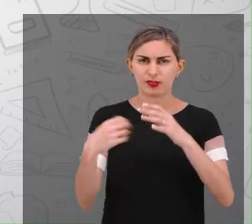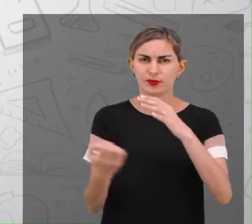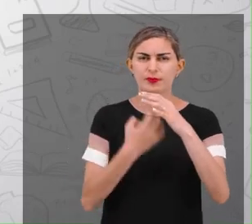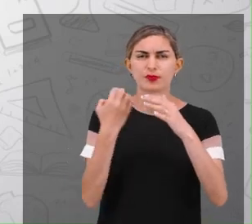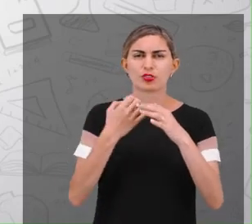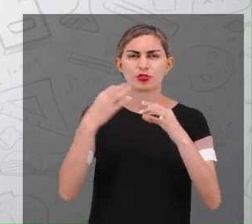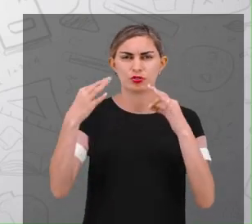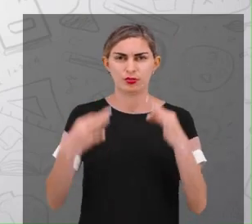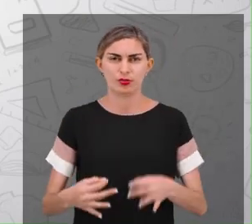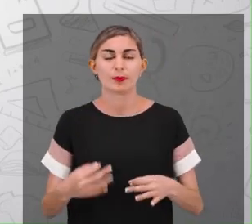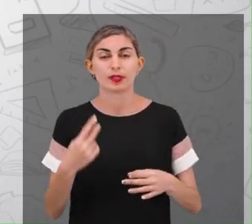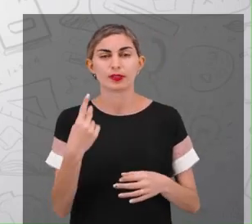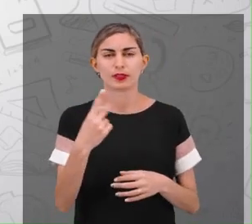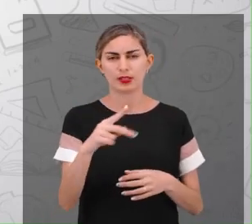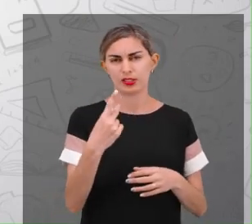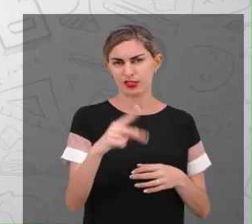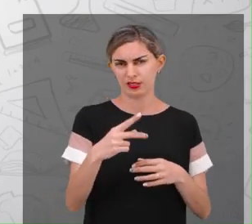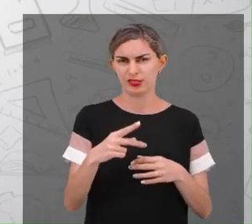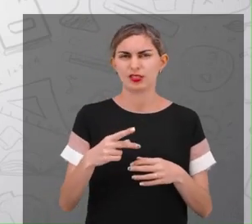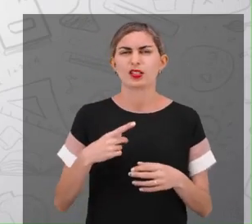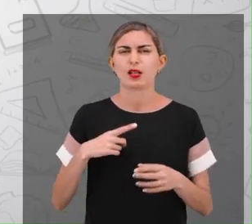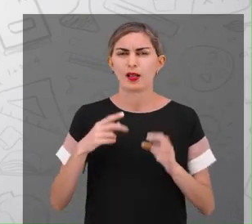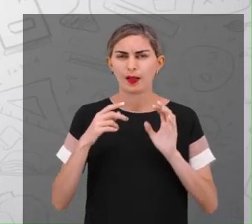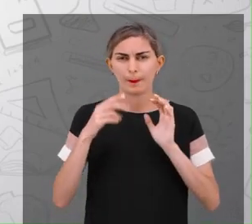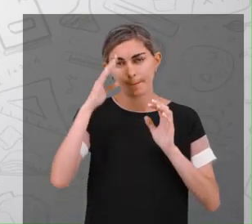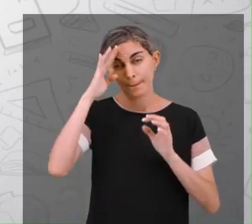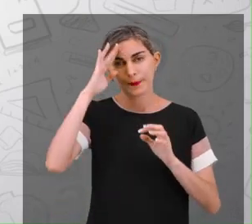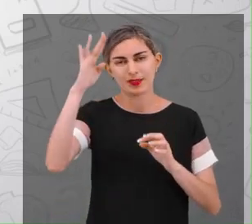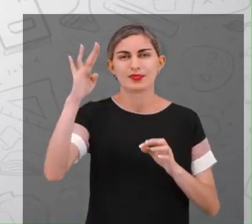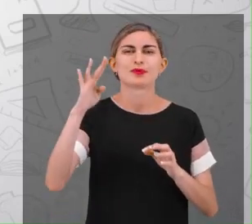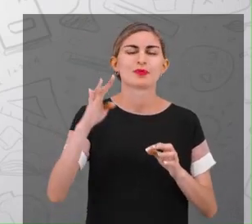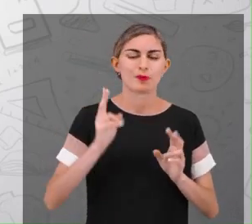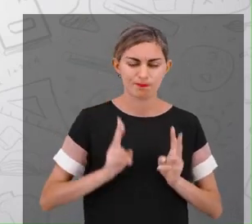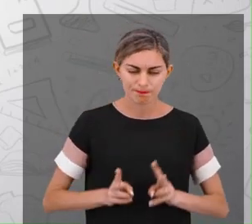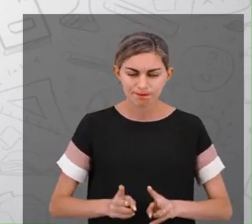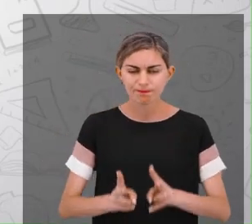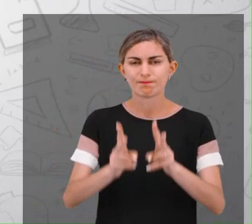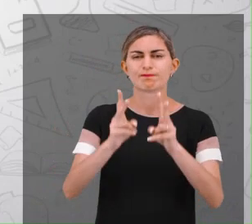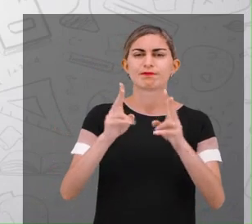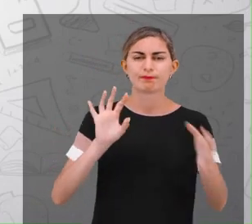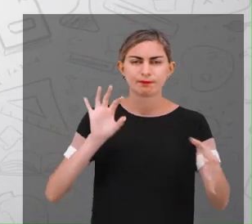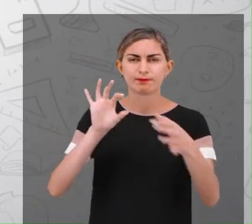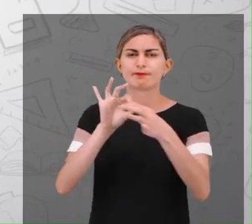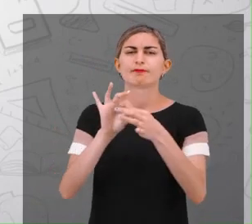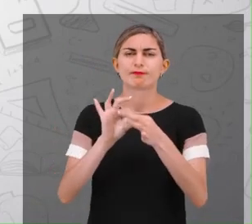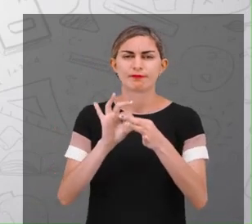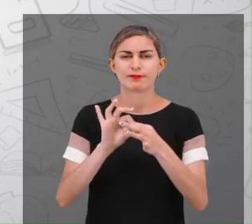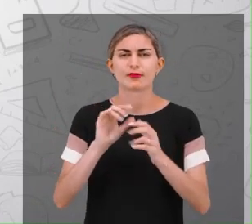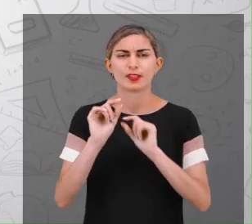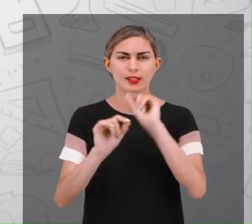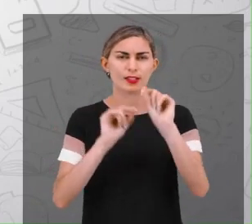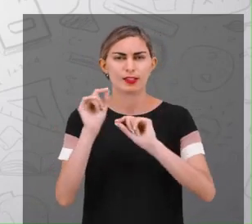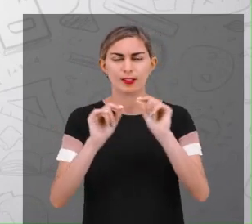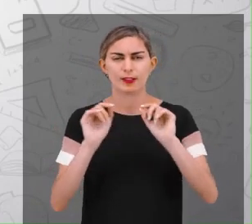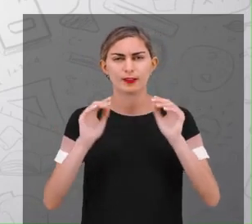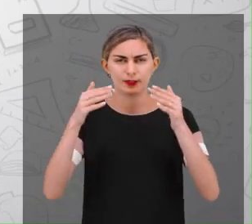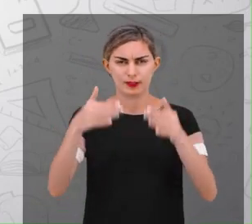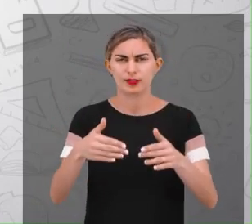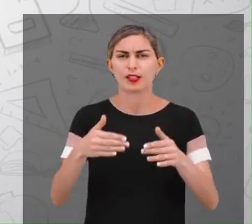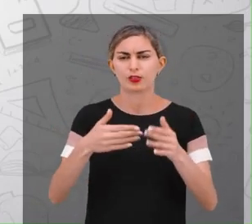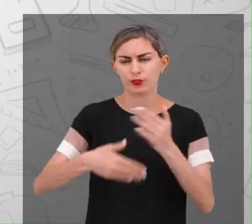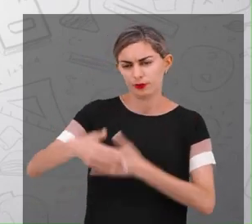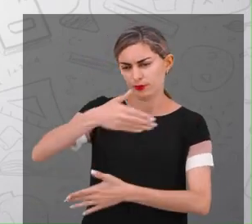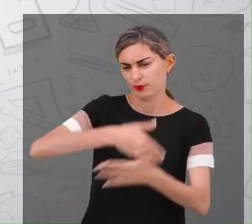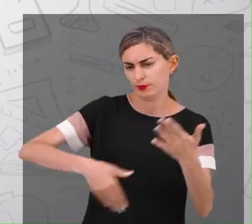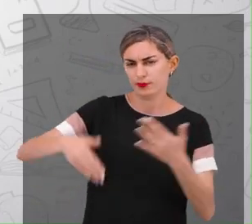é justamente pelo fato de este ser a ponte que estará constantemente a ligá-los. É quem estará diretamente